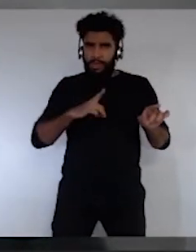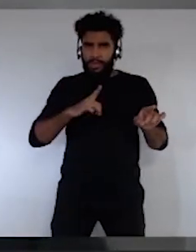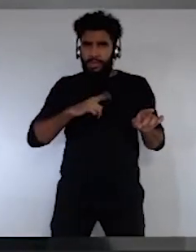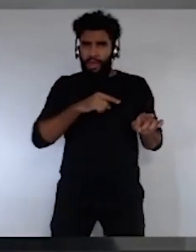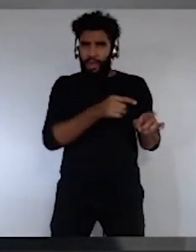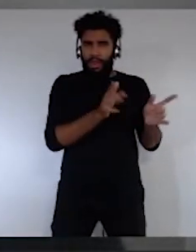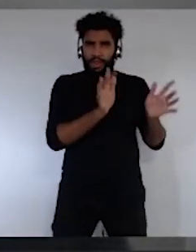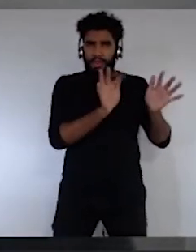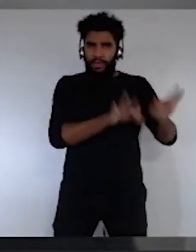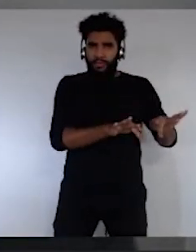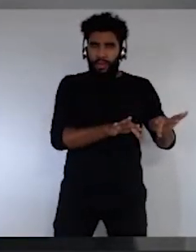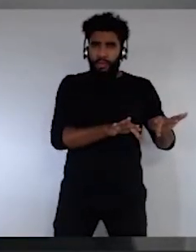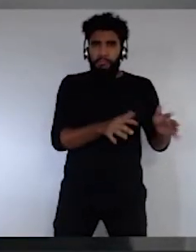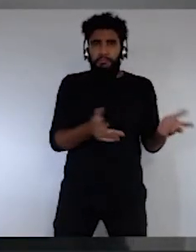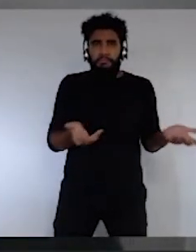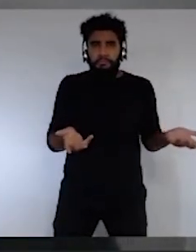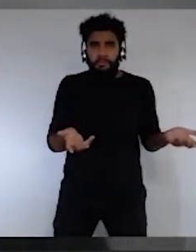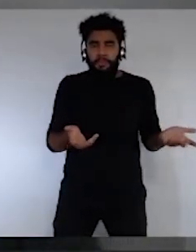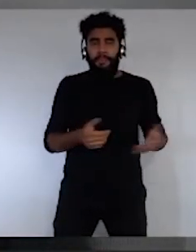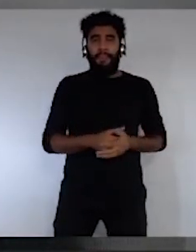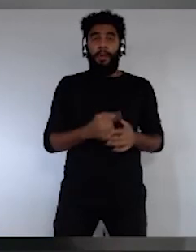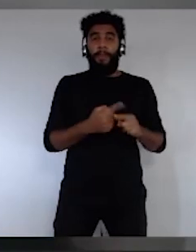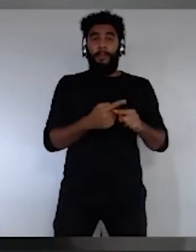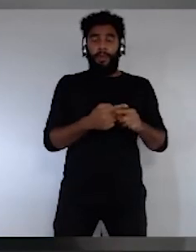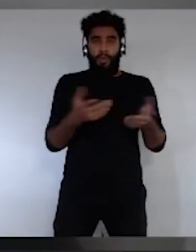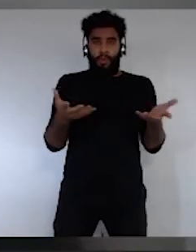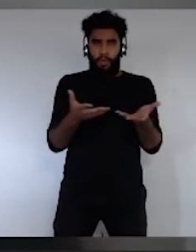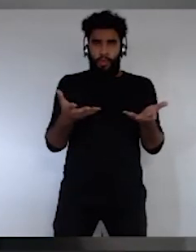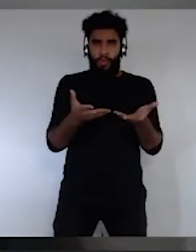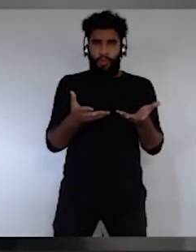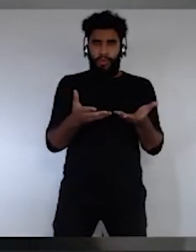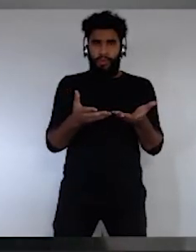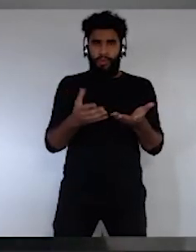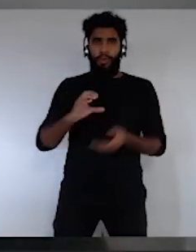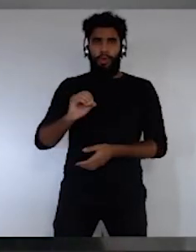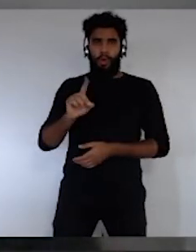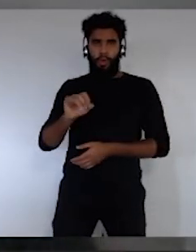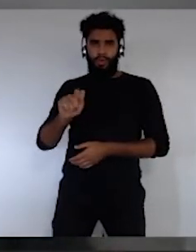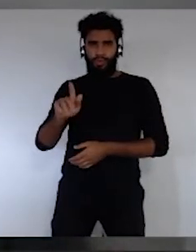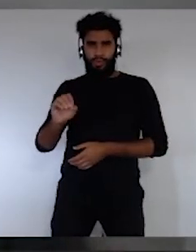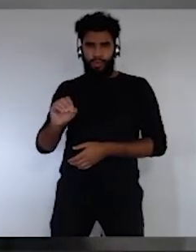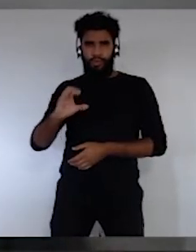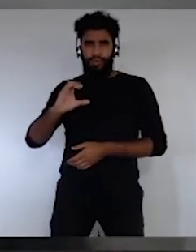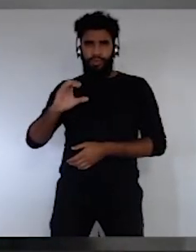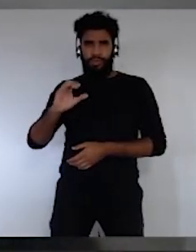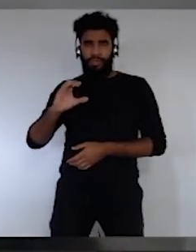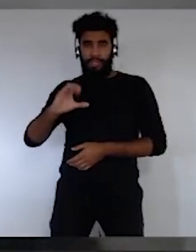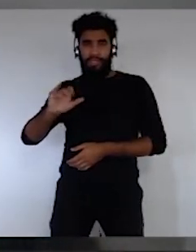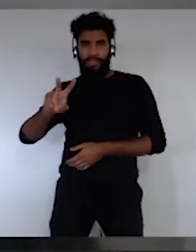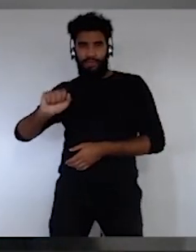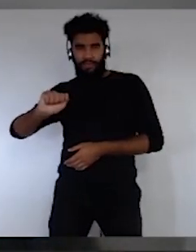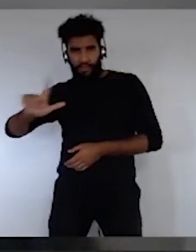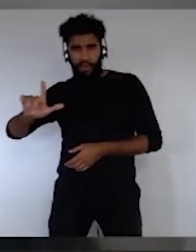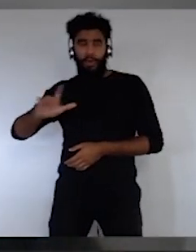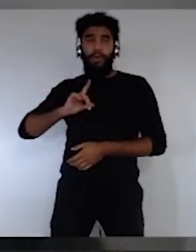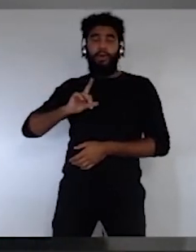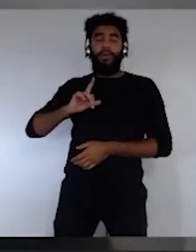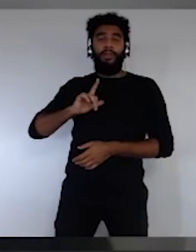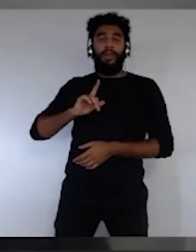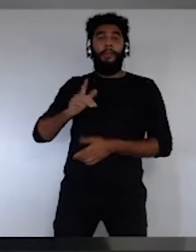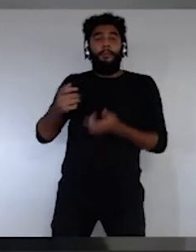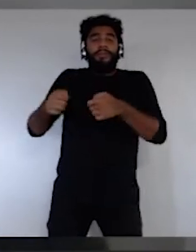matéria constitucional quanto a matéria infraconstitucional. Então, na teoria era isso. Na prática, o que aconteceu? O Supremo começou a fechar